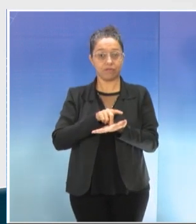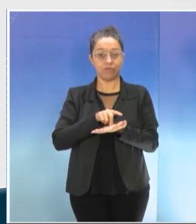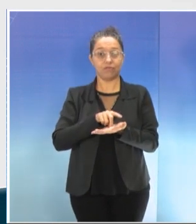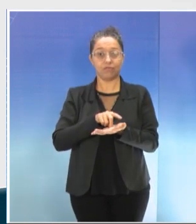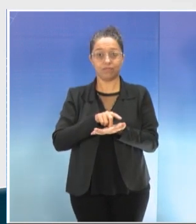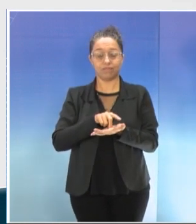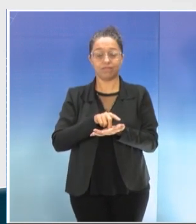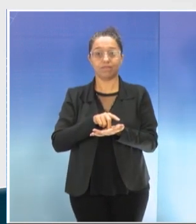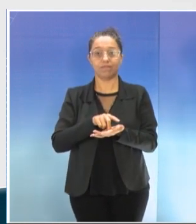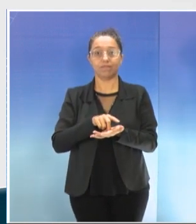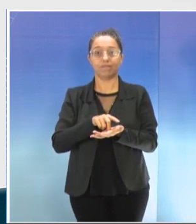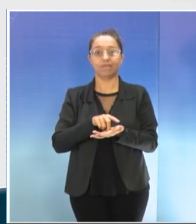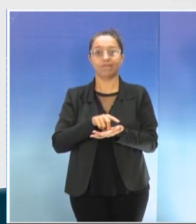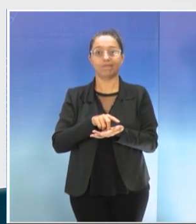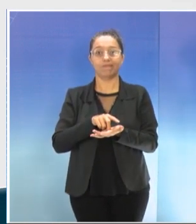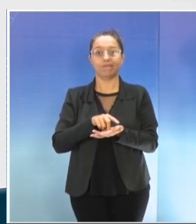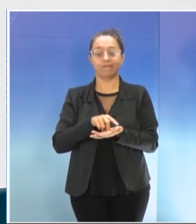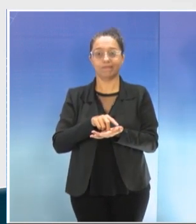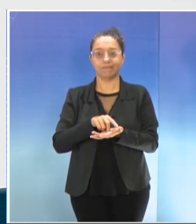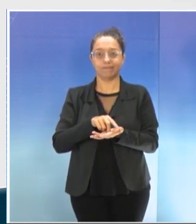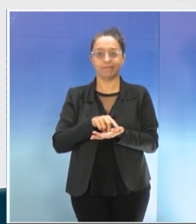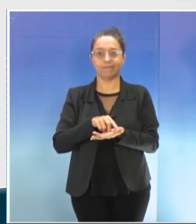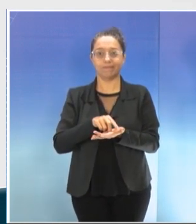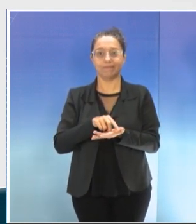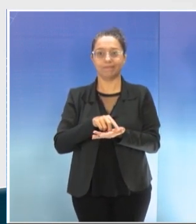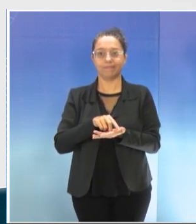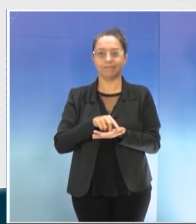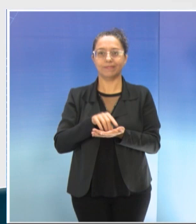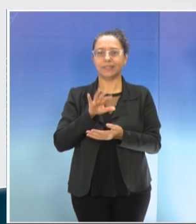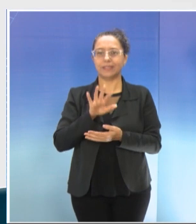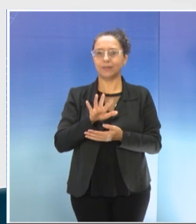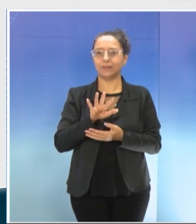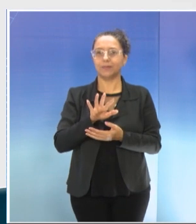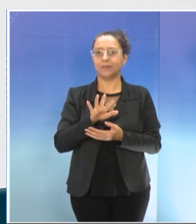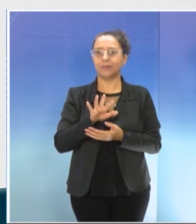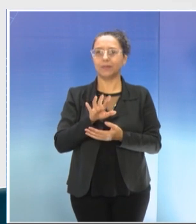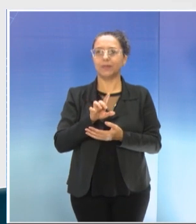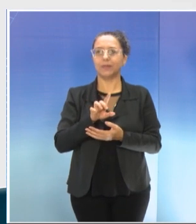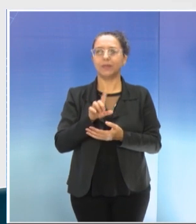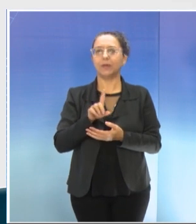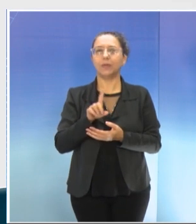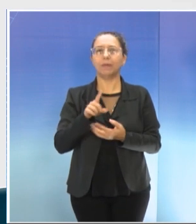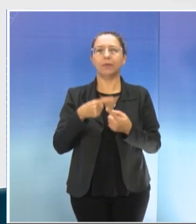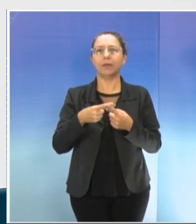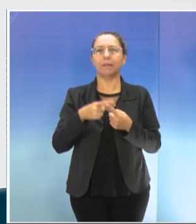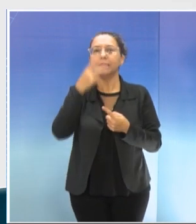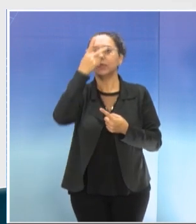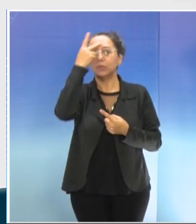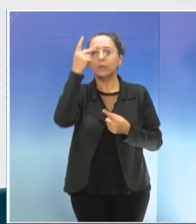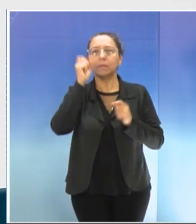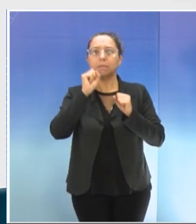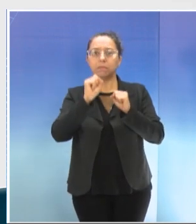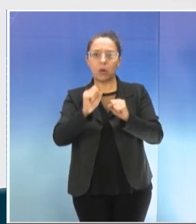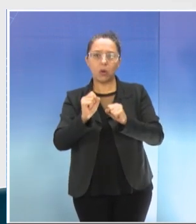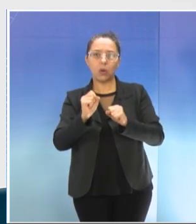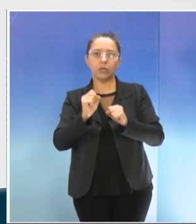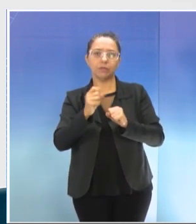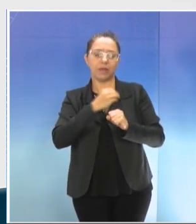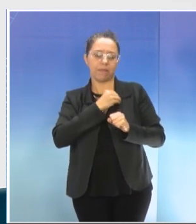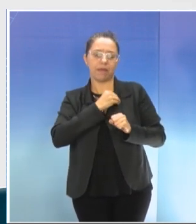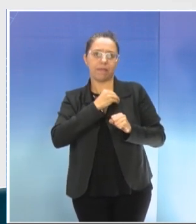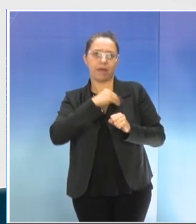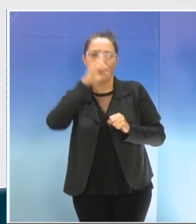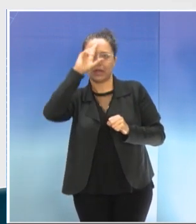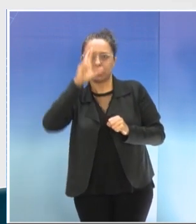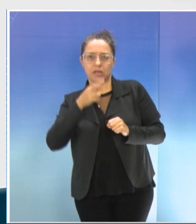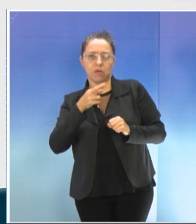porque o homem pode usar a vontade livre para pecar que se deve